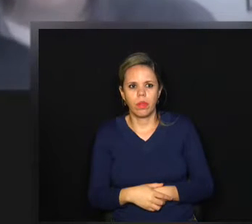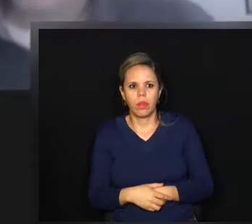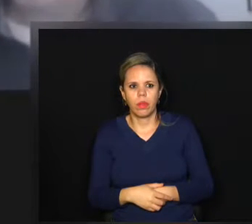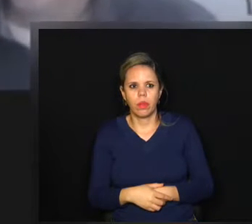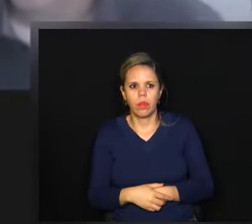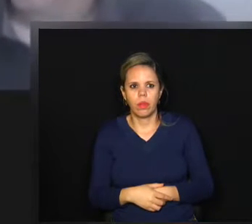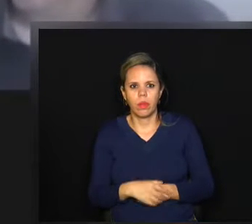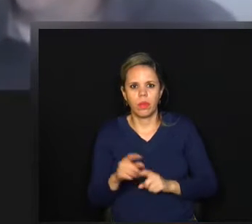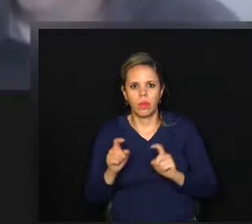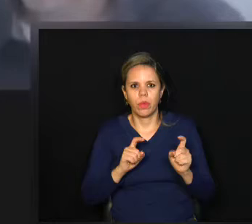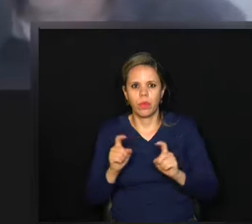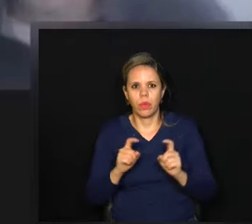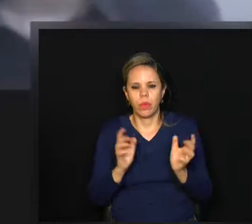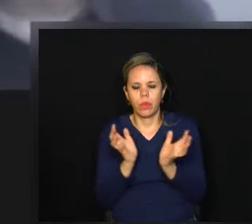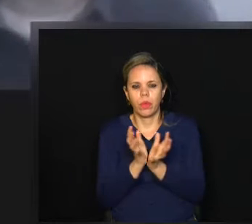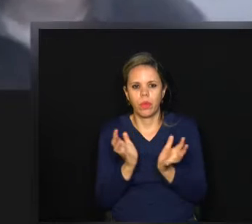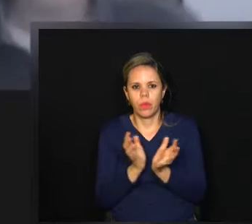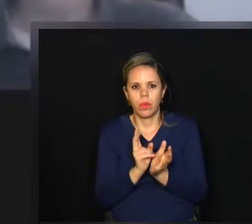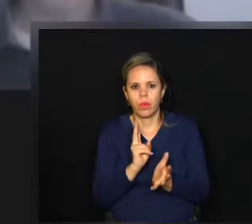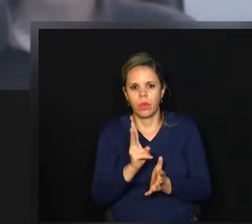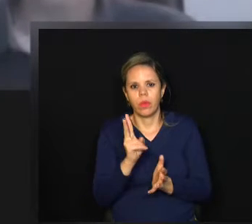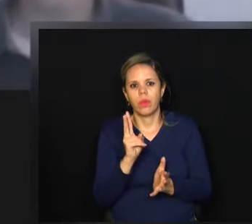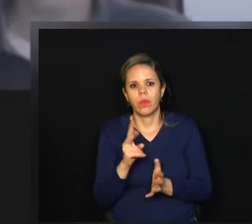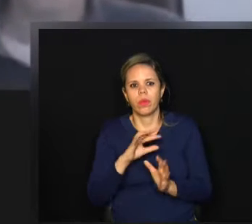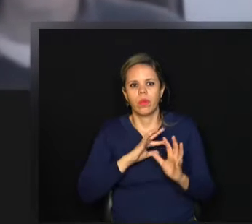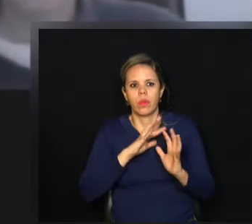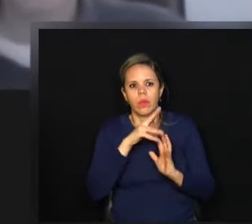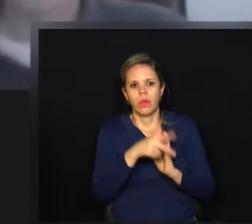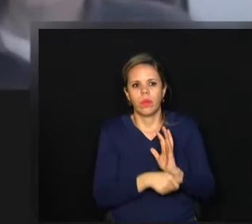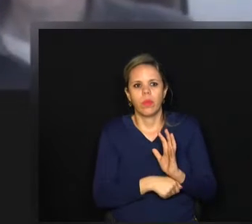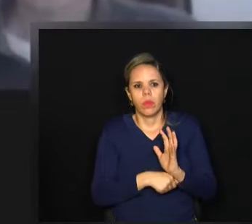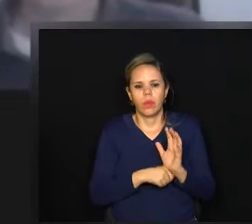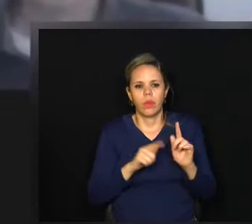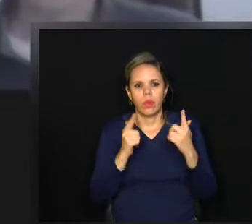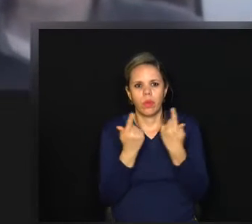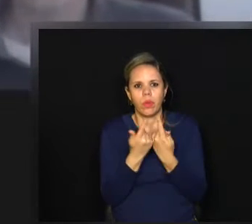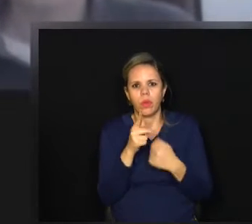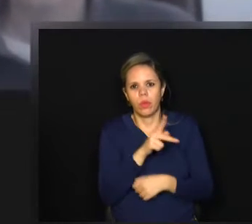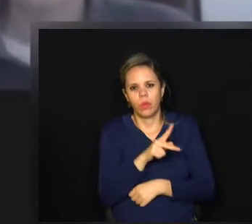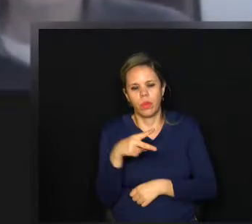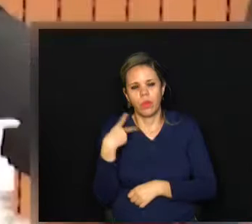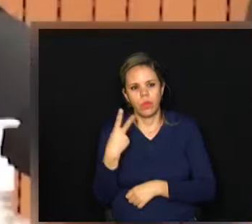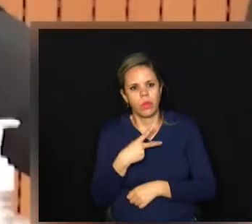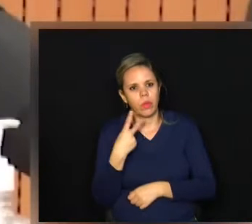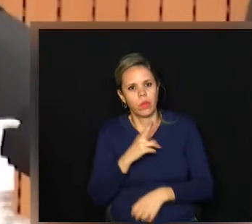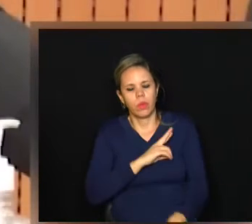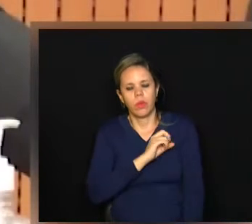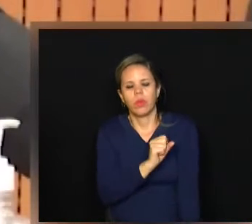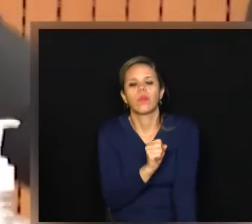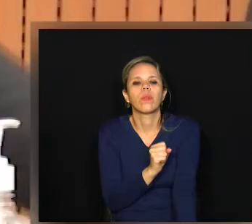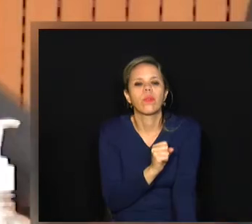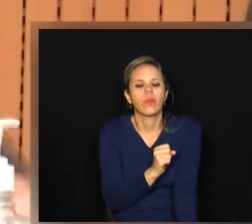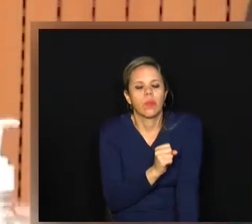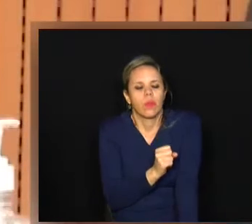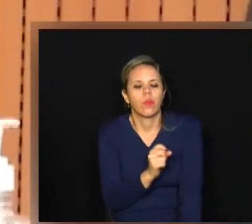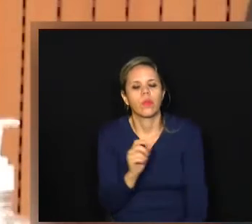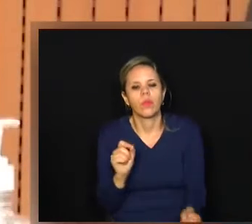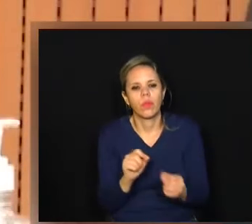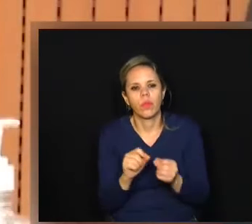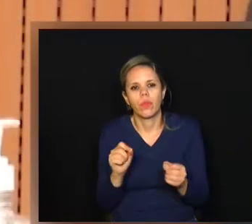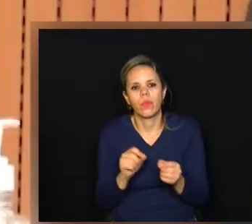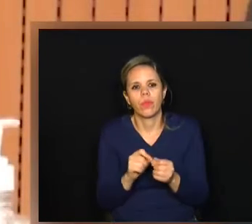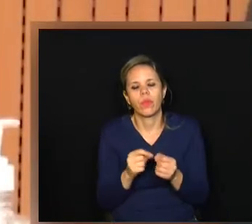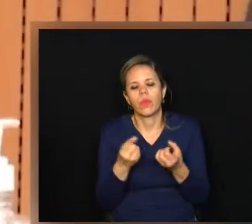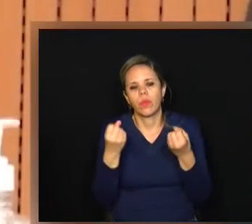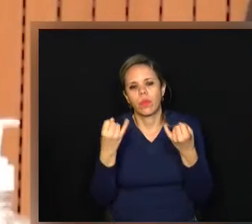A reunião da Comissão Permanente de Meio Ambiente, grupo presidido pelo vereador Luiz Rossini, fez uma alusão